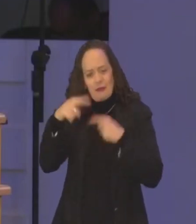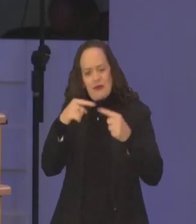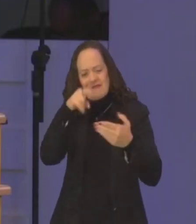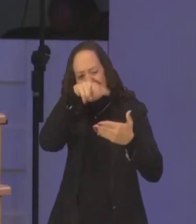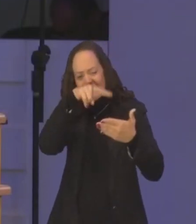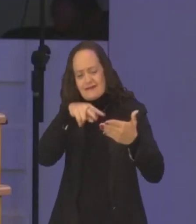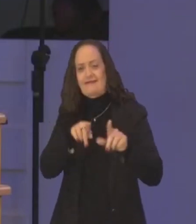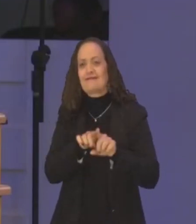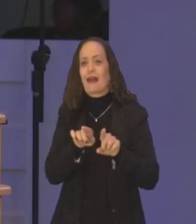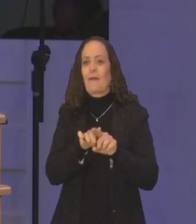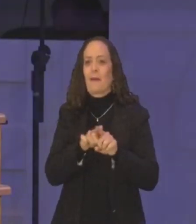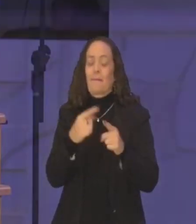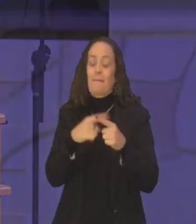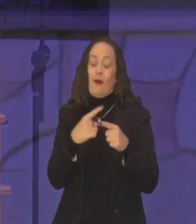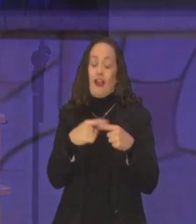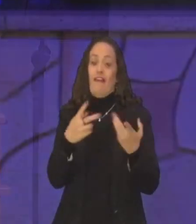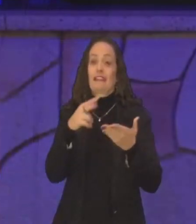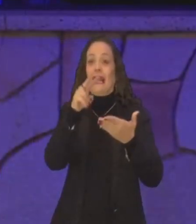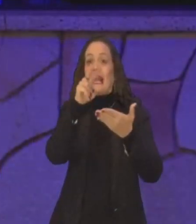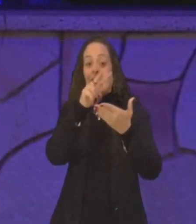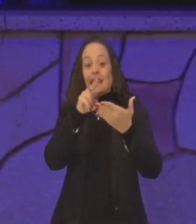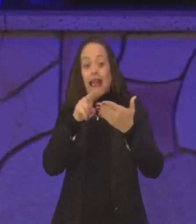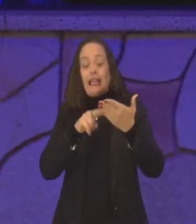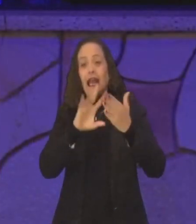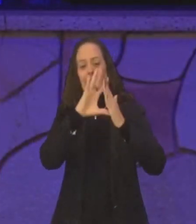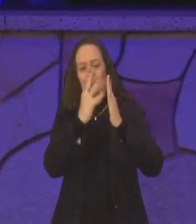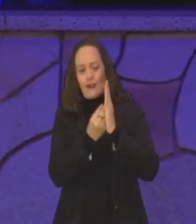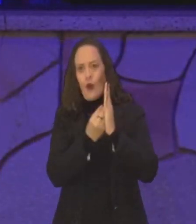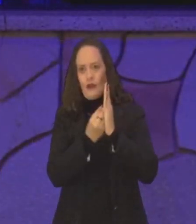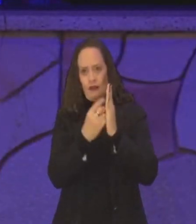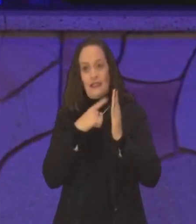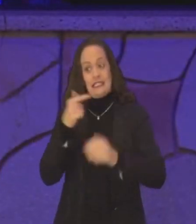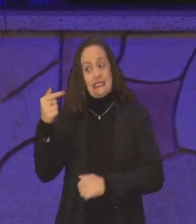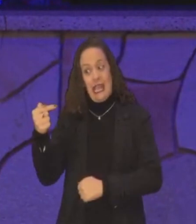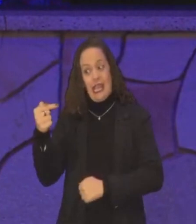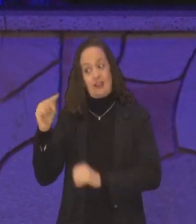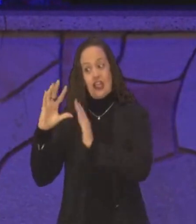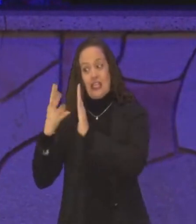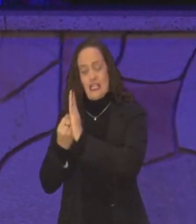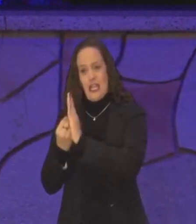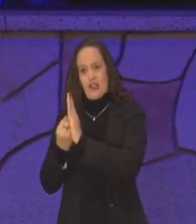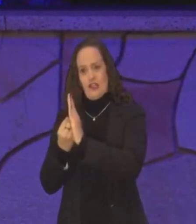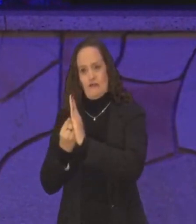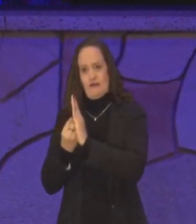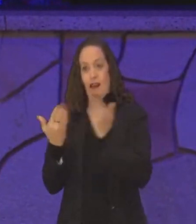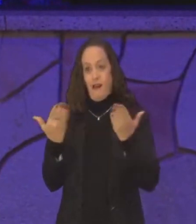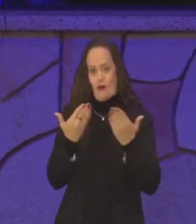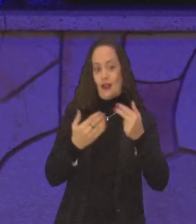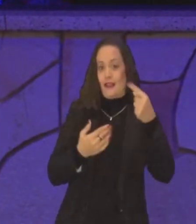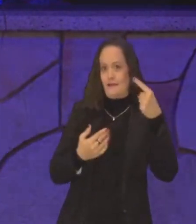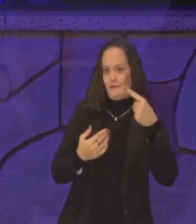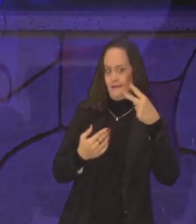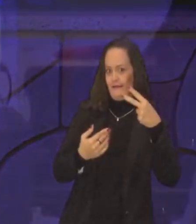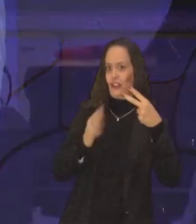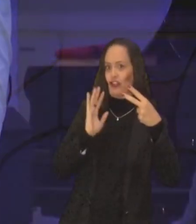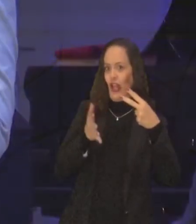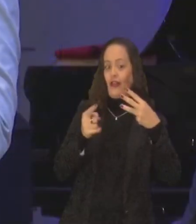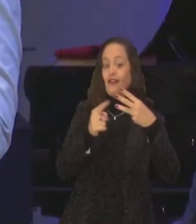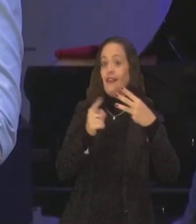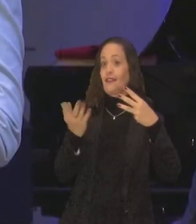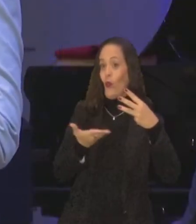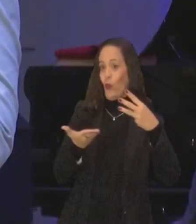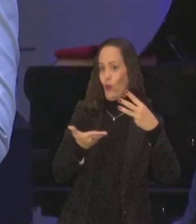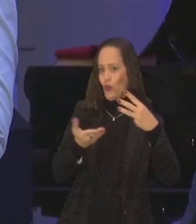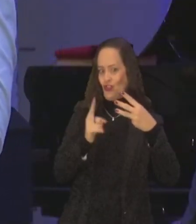porque quando nós lemos a história destas igrejas, são 7, nós estamos na terceira igreja, a igreja de Pérgamo, você